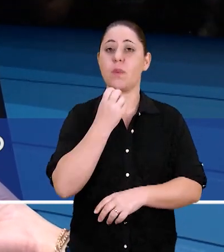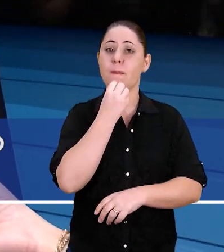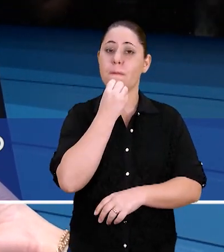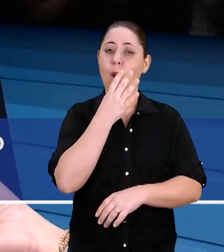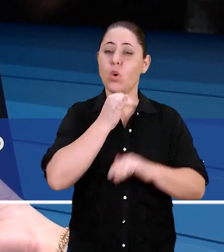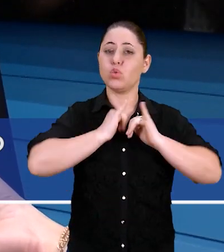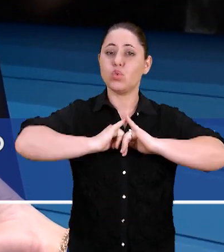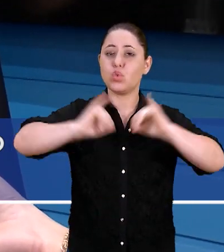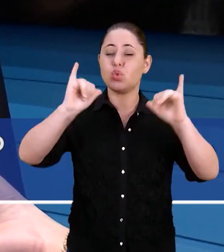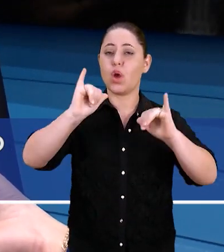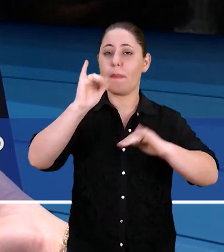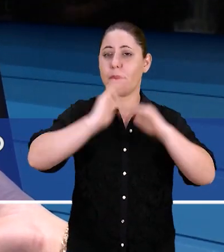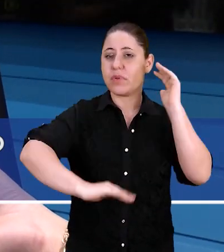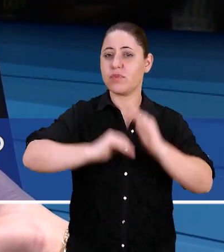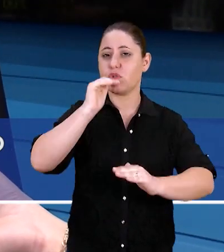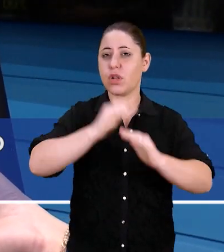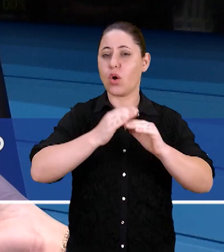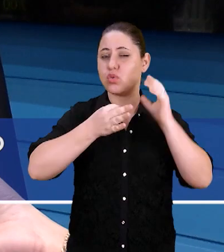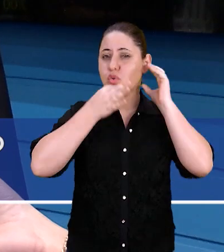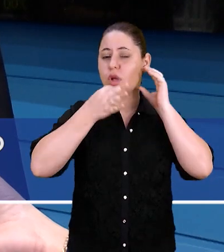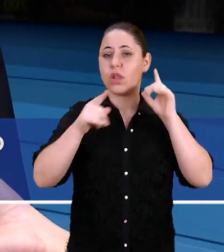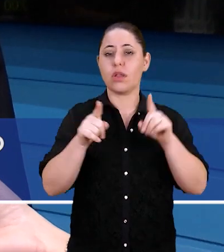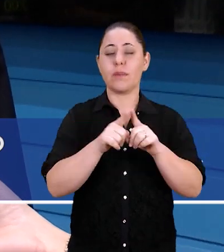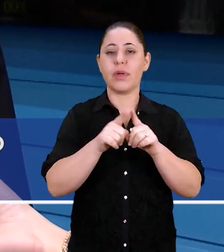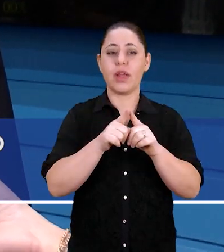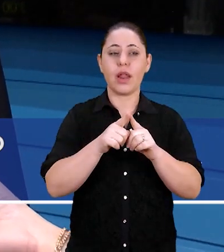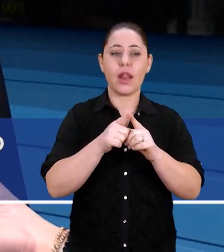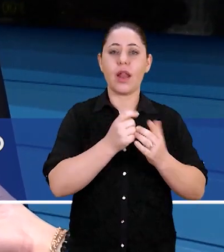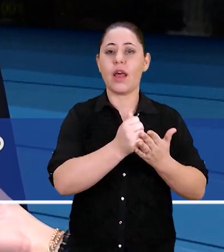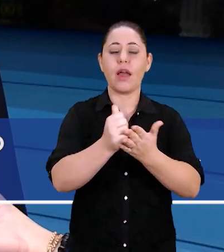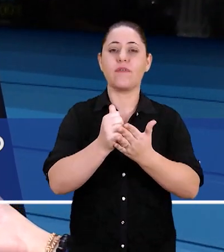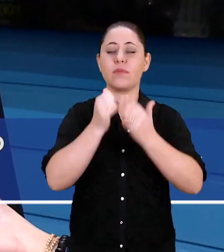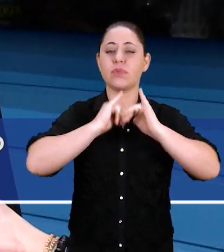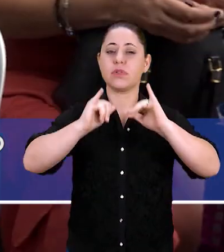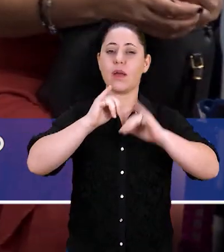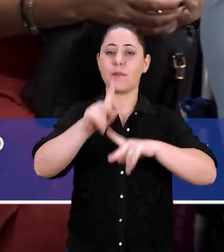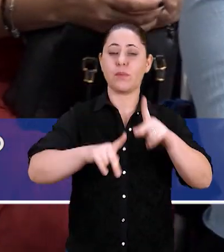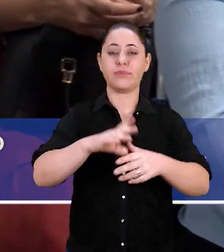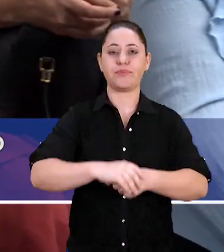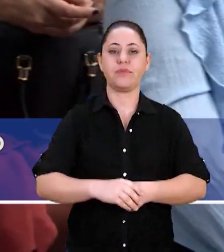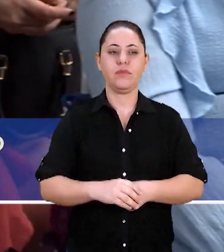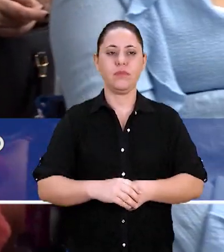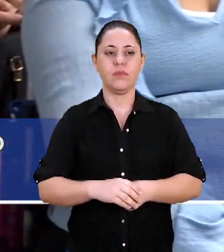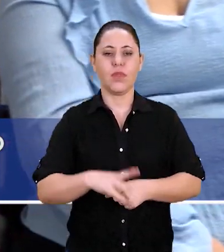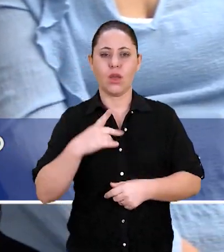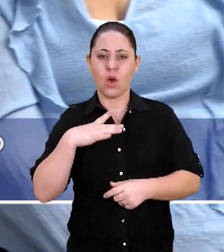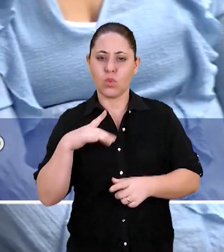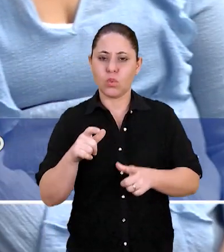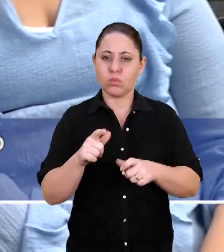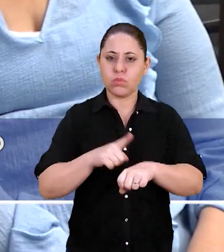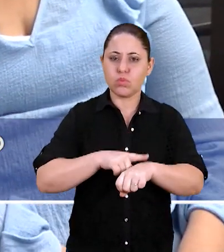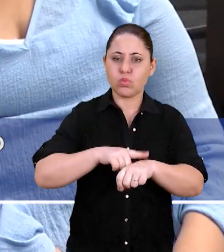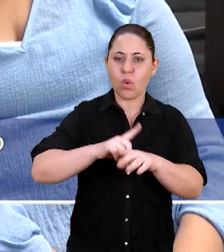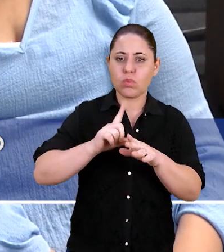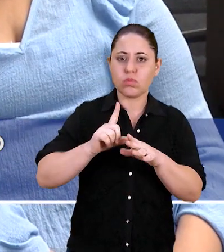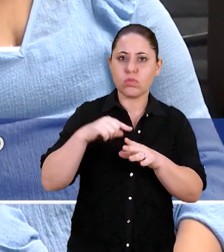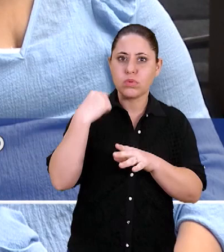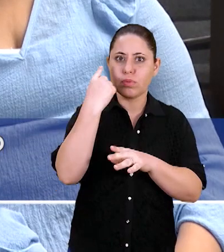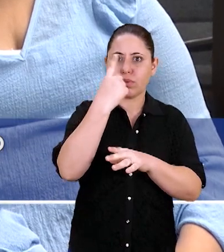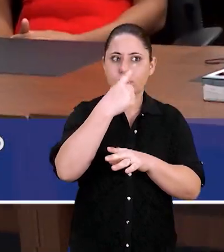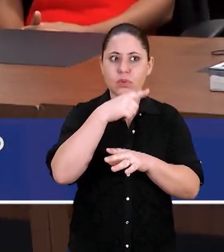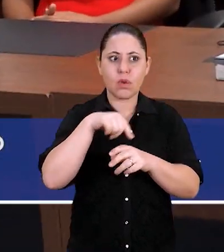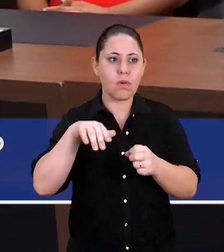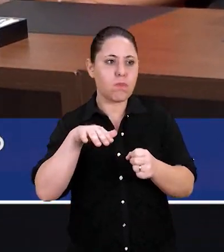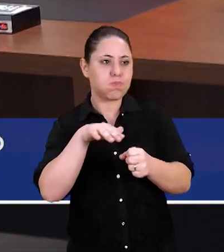bom jornalismo, do jornalismo que efetivamente leva a mensagem boa para a população. Aos poucos, o Palácio Guaicurus foi ficando lotado e